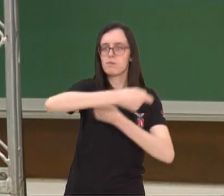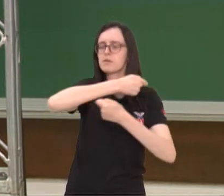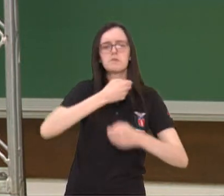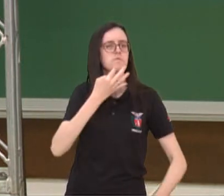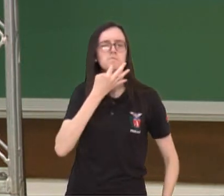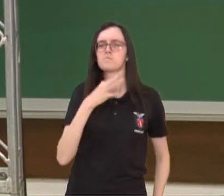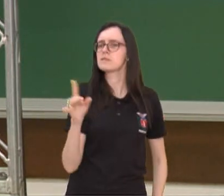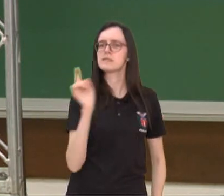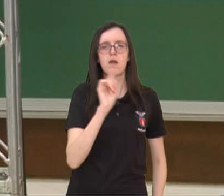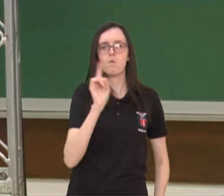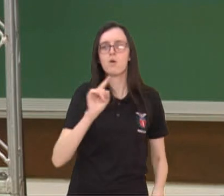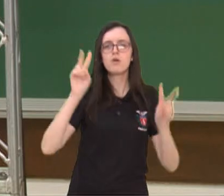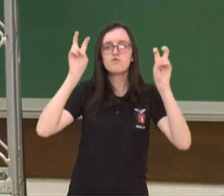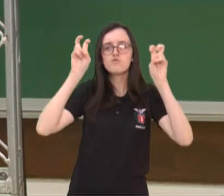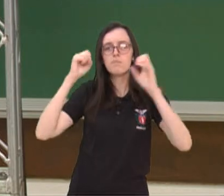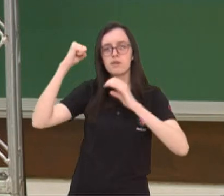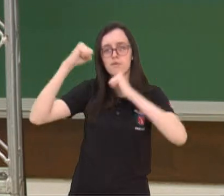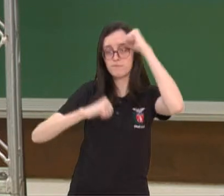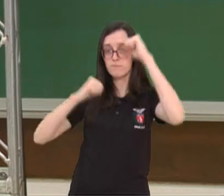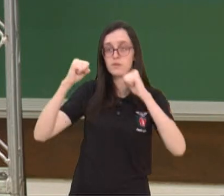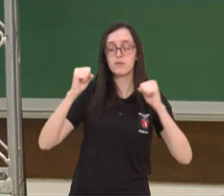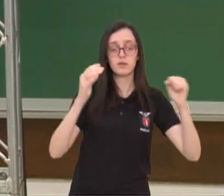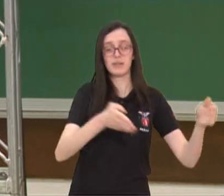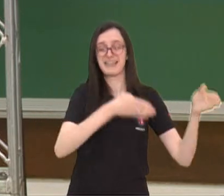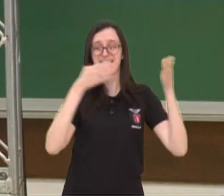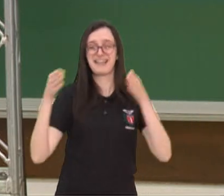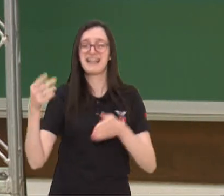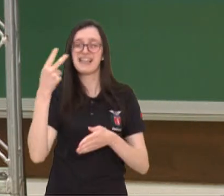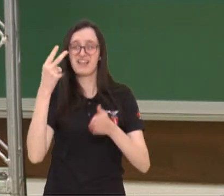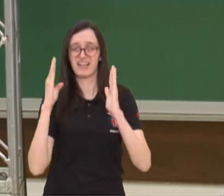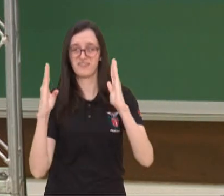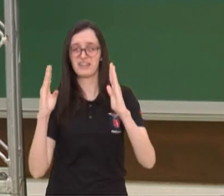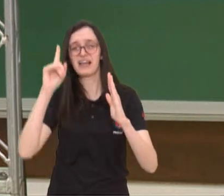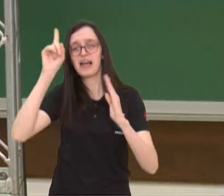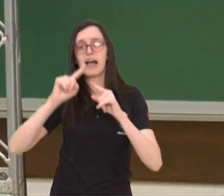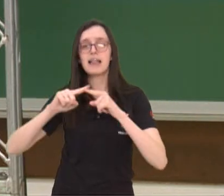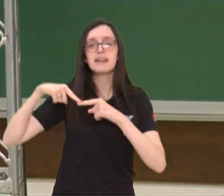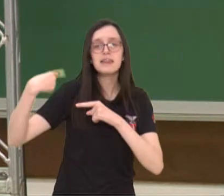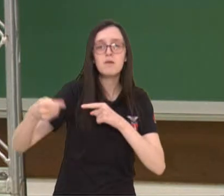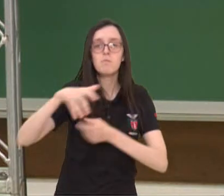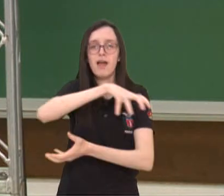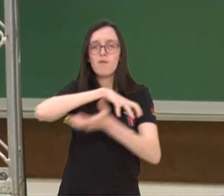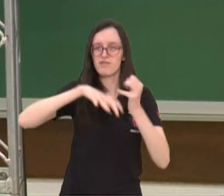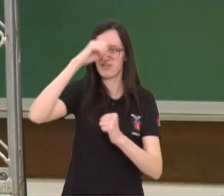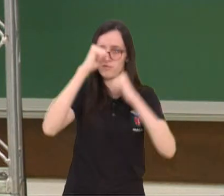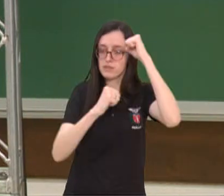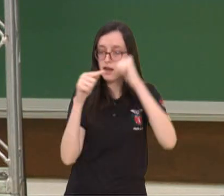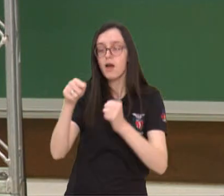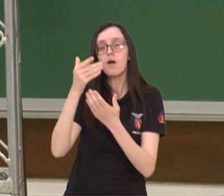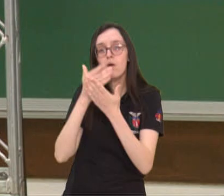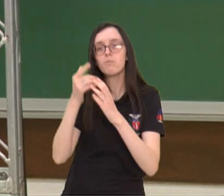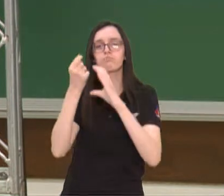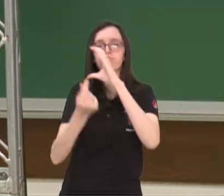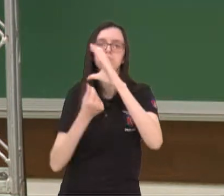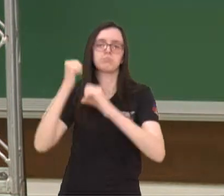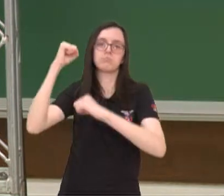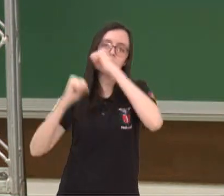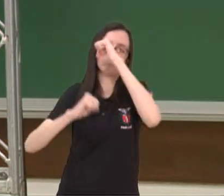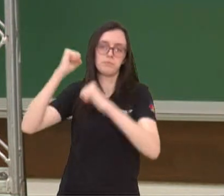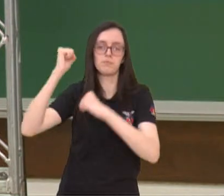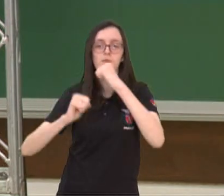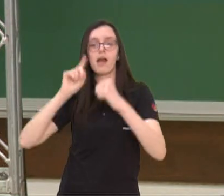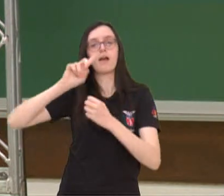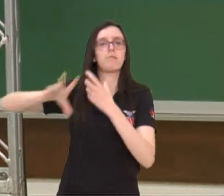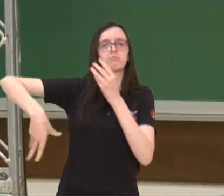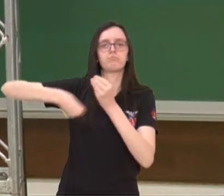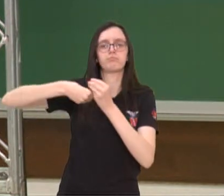o processo industrial, já no capitalismo industrial, pós-revolução industrial, você tem aqui um